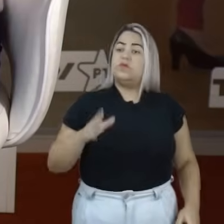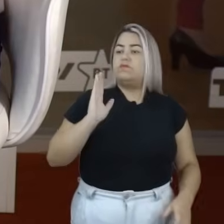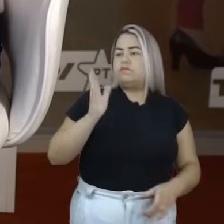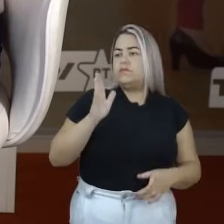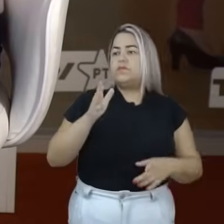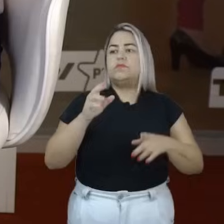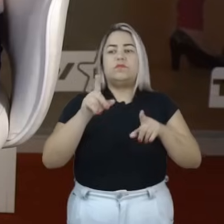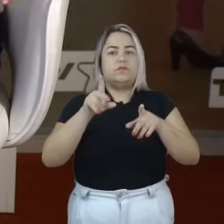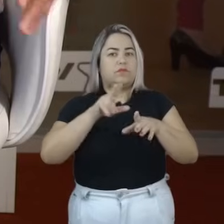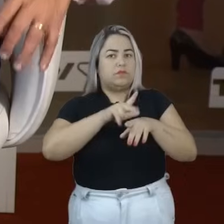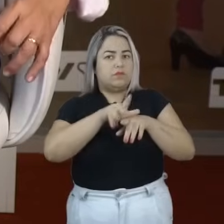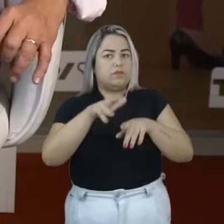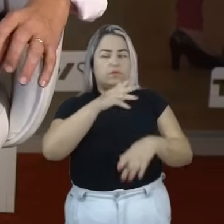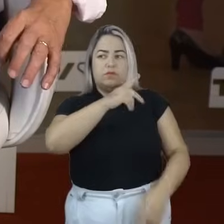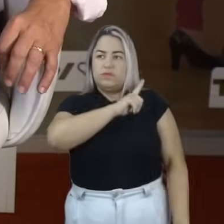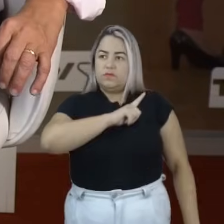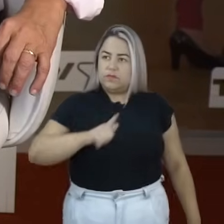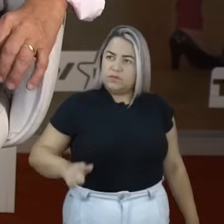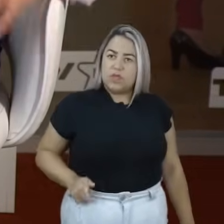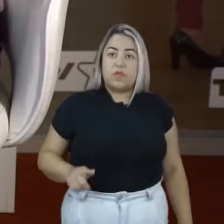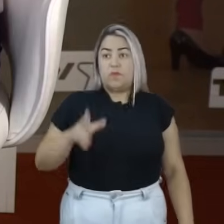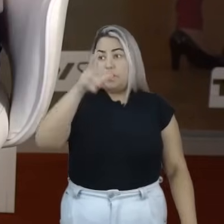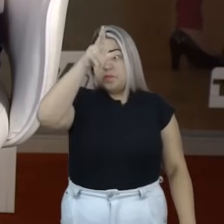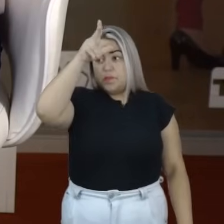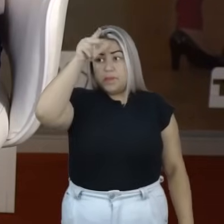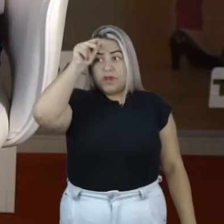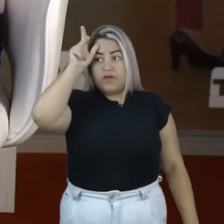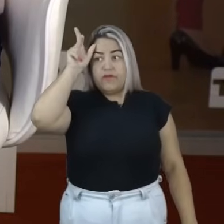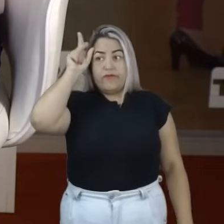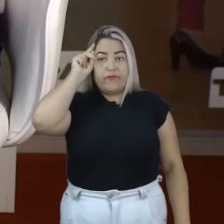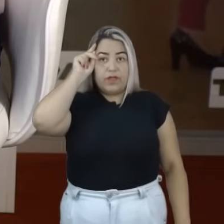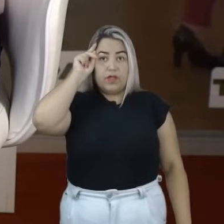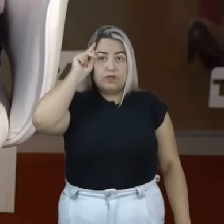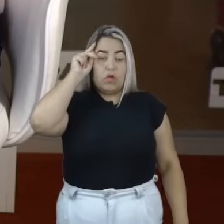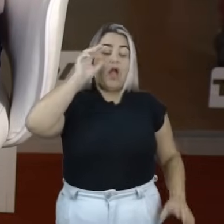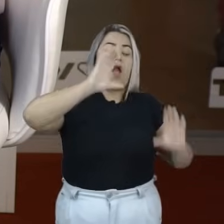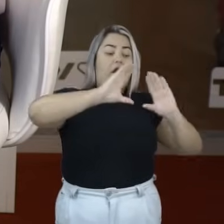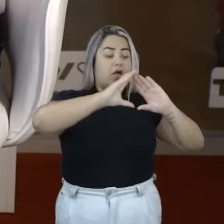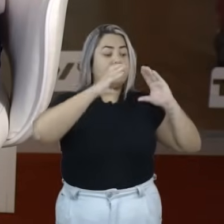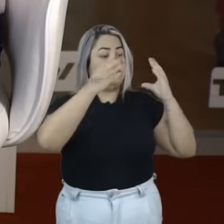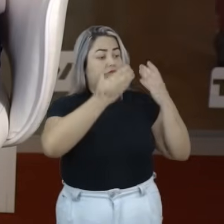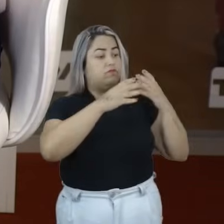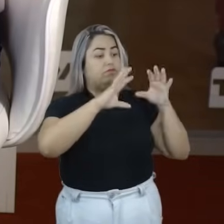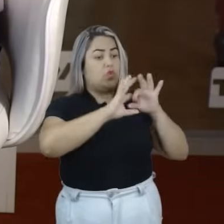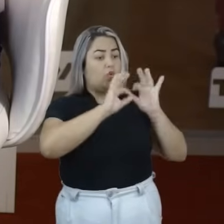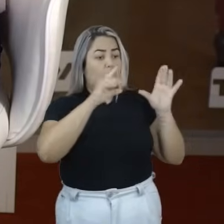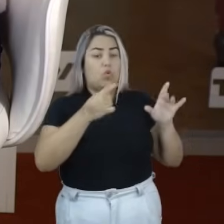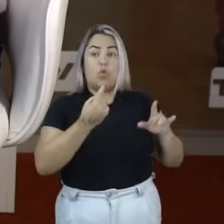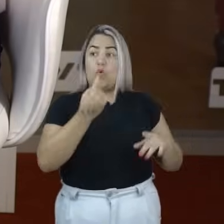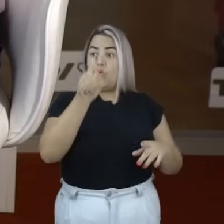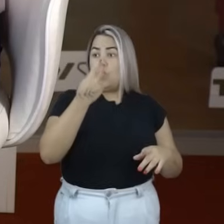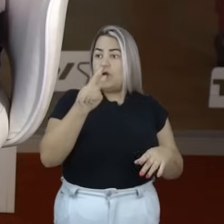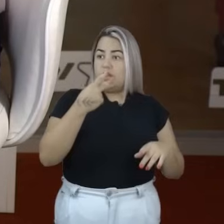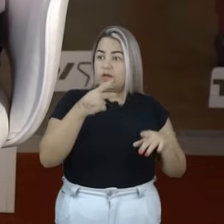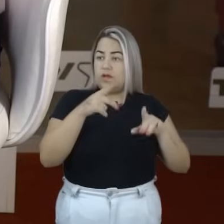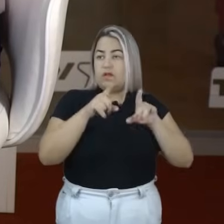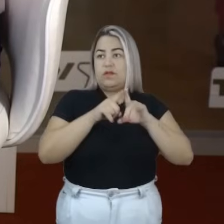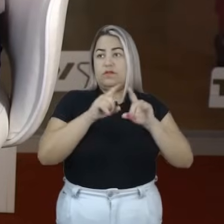vários governadores, vários prefeitos. E a conferência ela permite uma